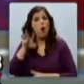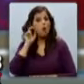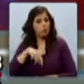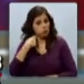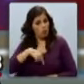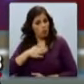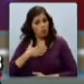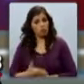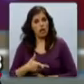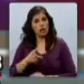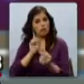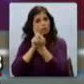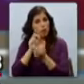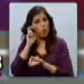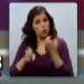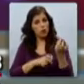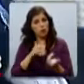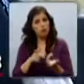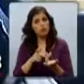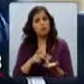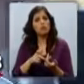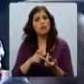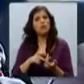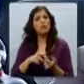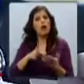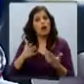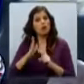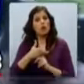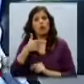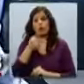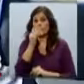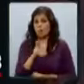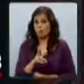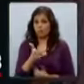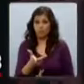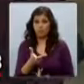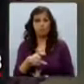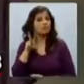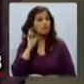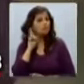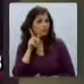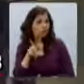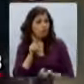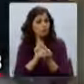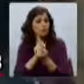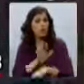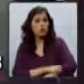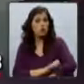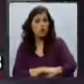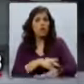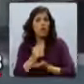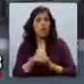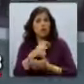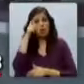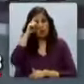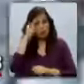pelo procurador Rosário Teixeira e ficou sujeito a termo de identidade e residência. Na audição, responsável da multinacional farmacêutica onde